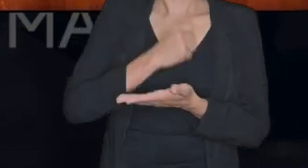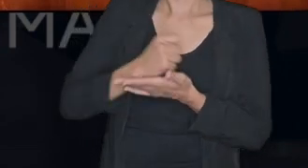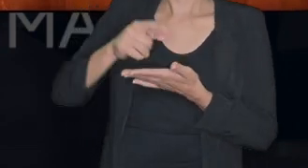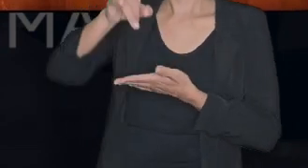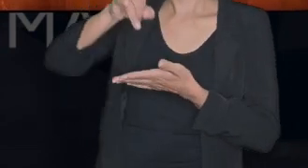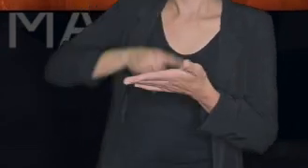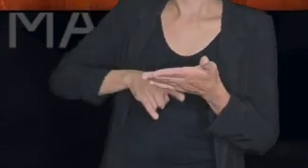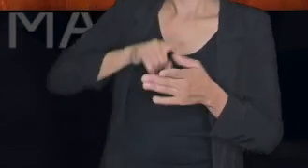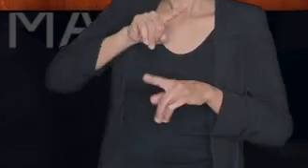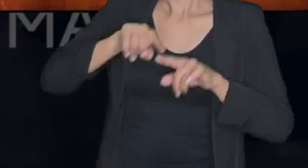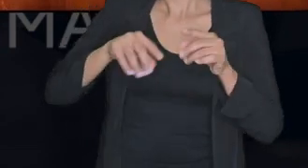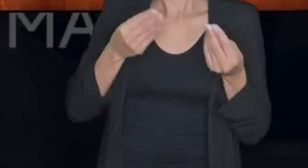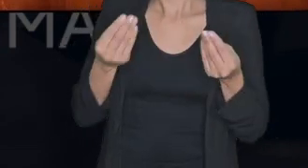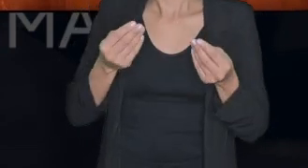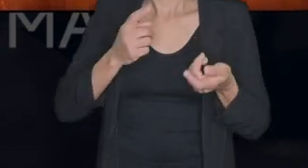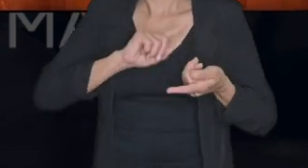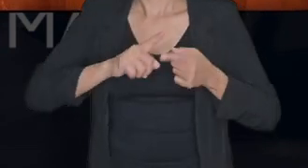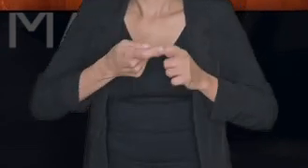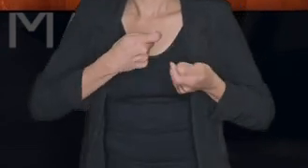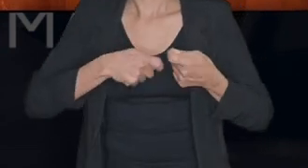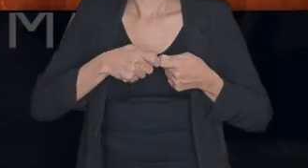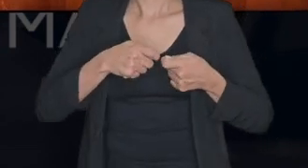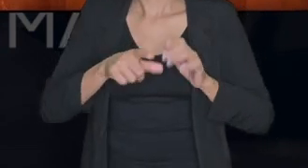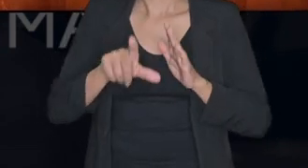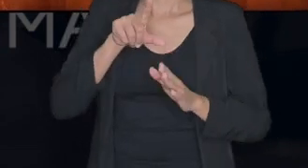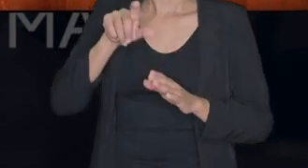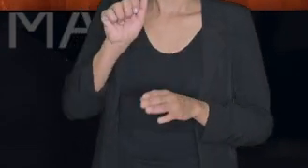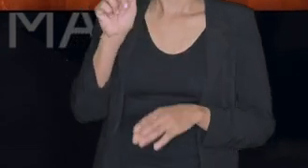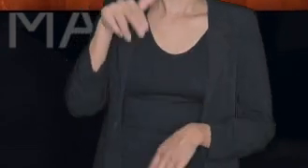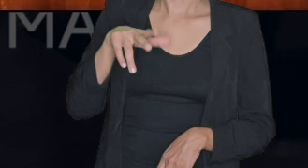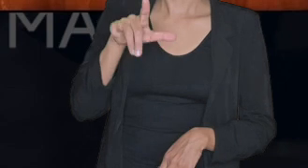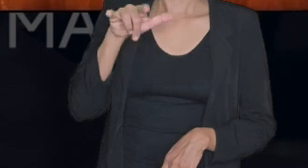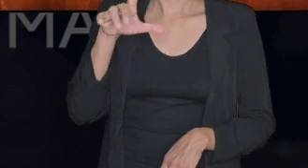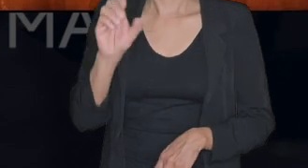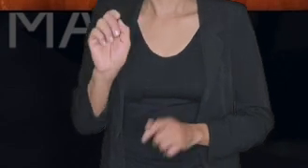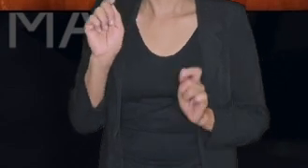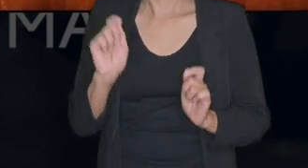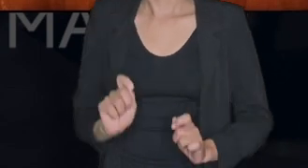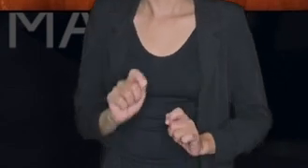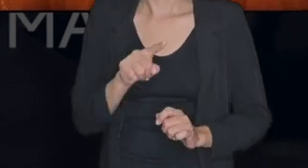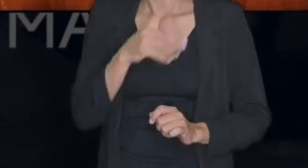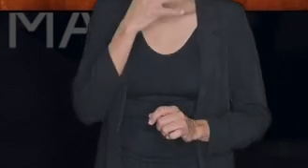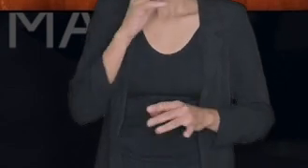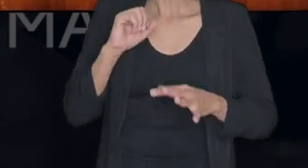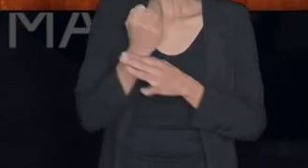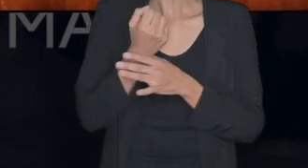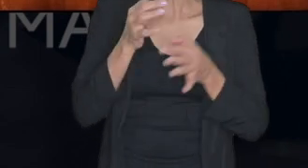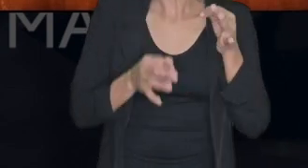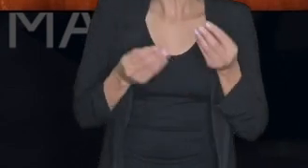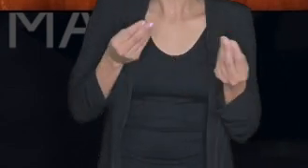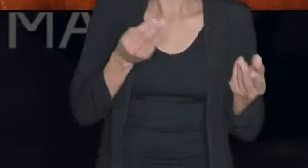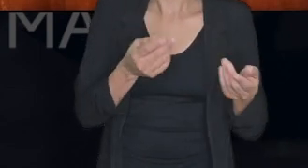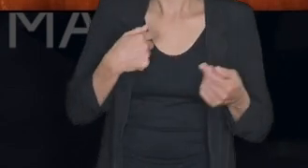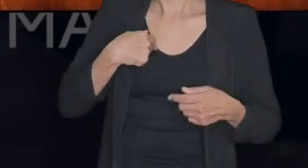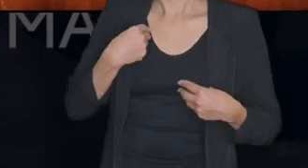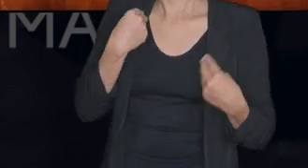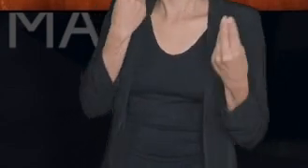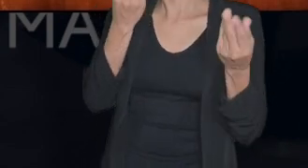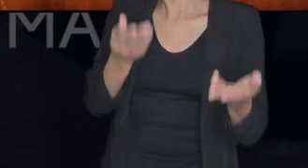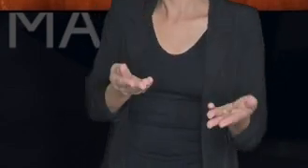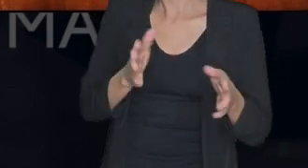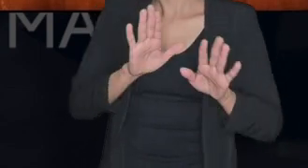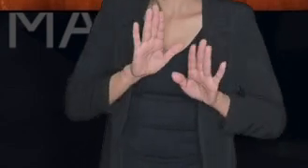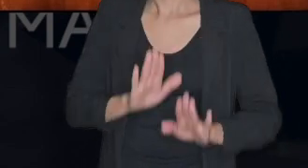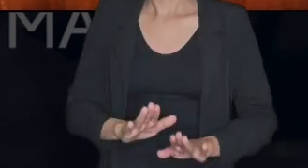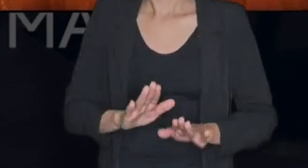negócios anuláveis. Ah, mas Hércules, você tem que dar segurança jurídica. Eu dou segurança jurídica, mas o consentimento esclarecido, as